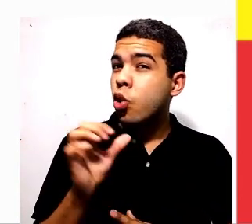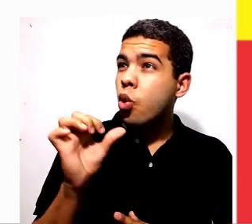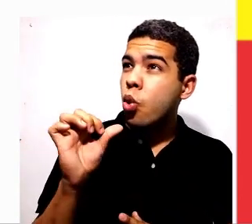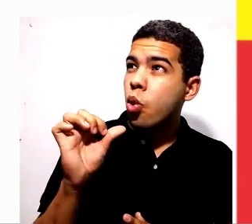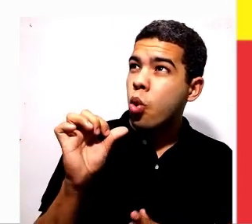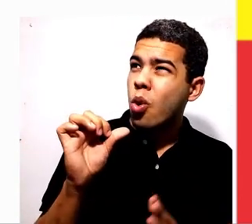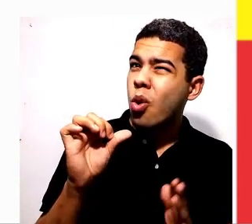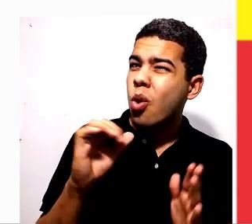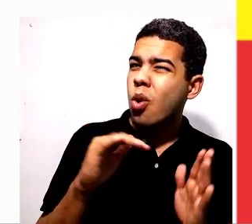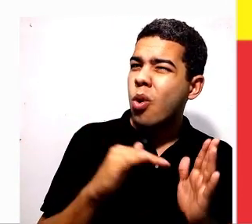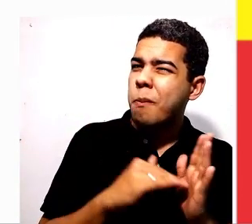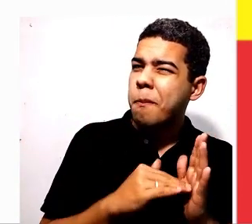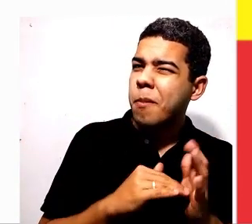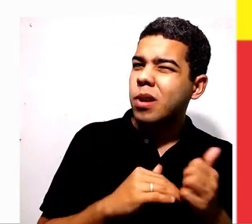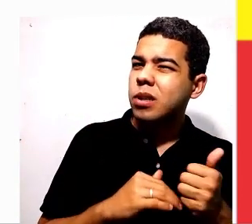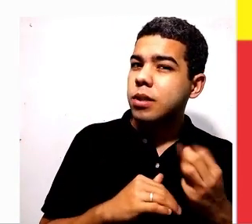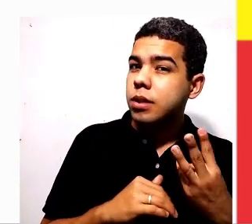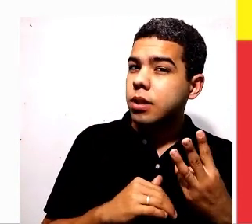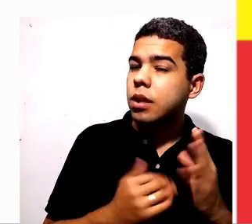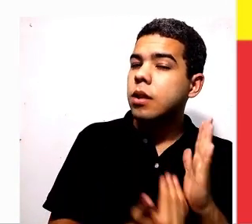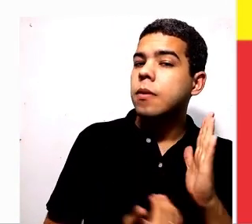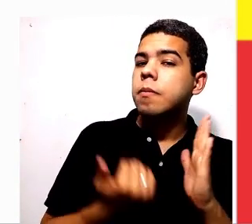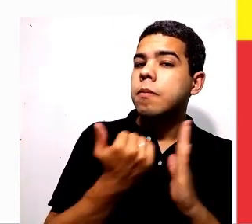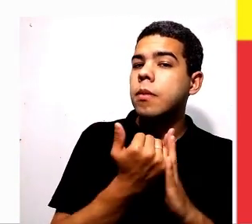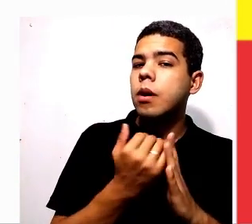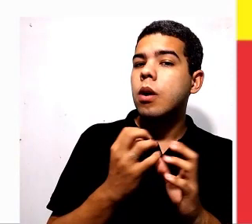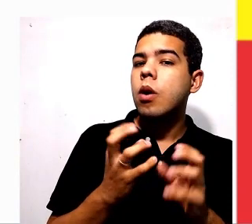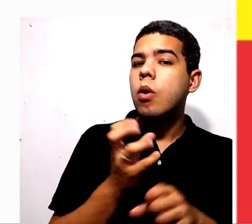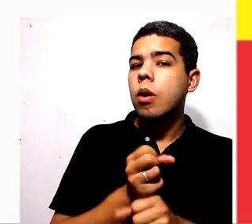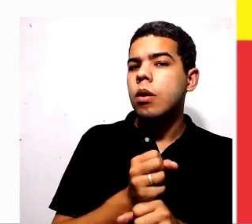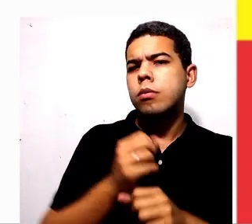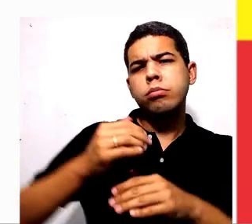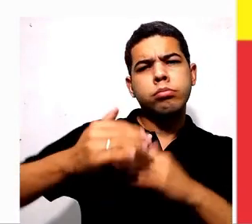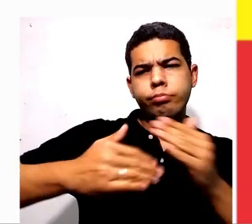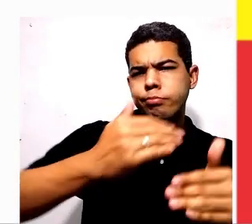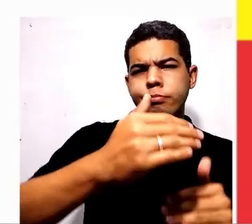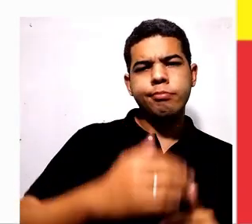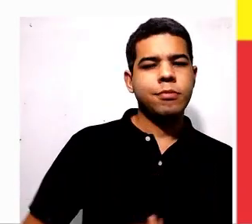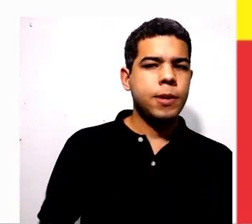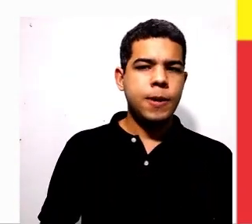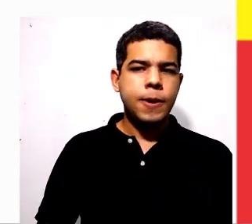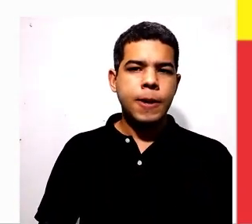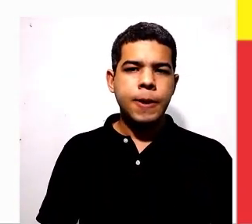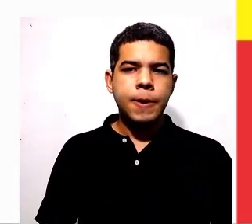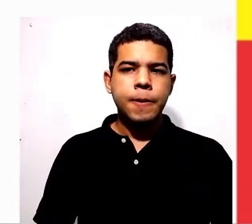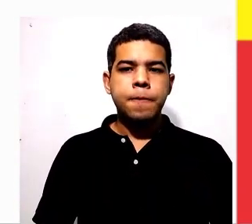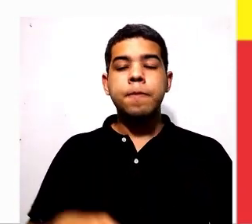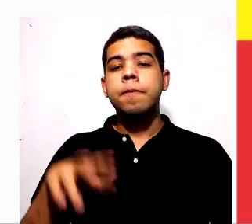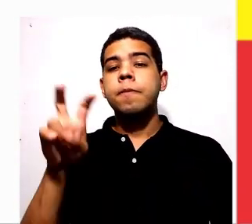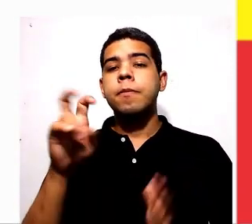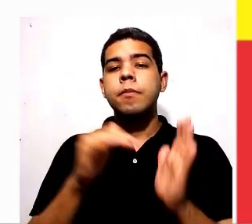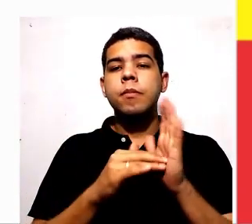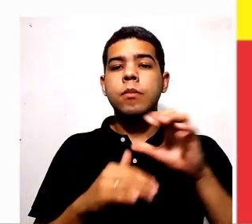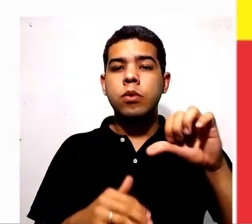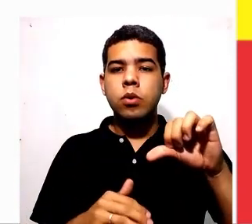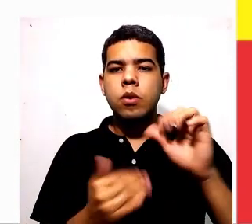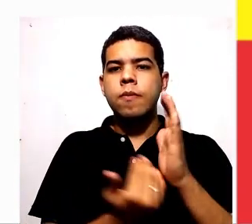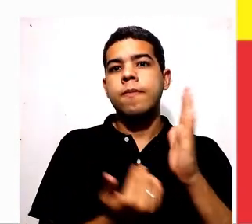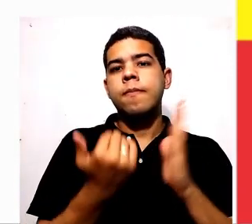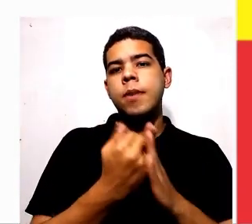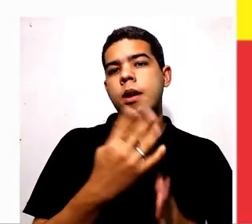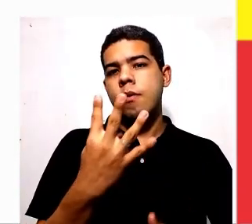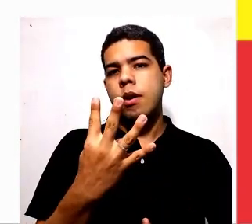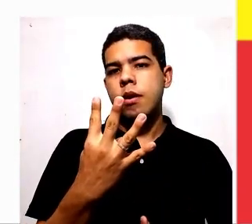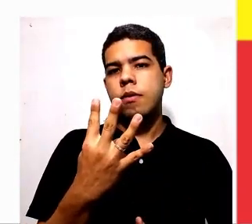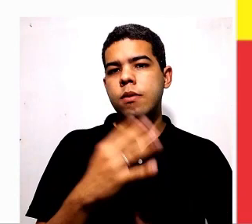9 para 4, nesse caso 9 para 13, aumentou quanto? E assim sucessivamente, ó. de 5 para 9,